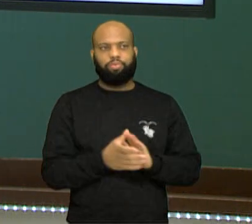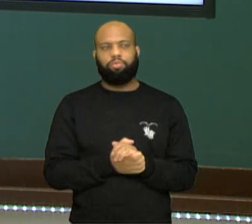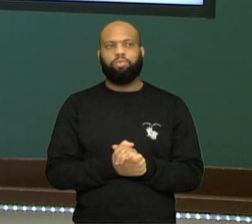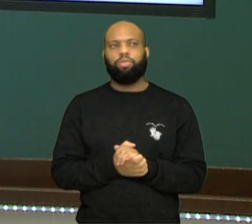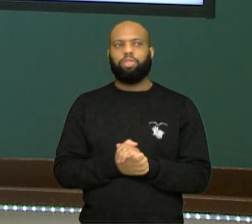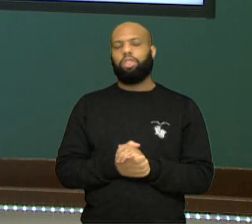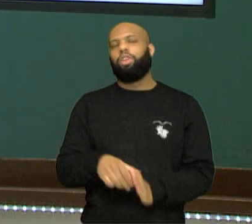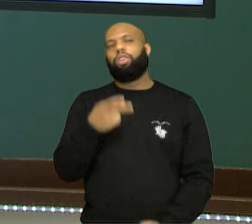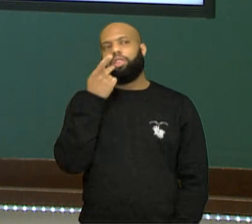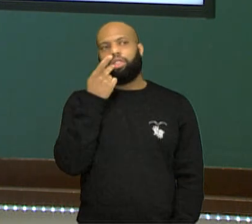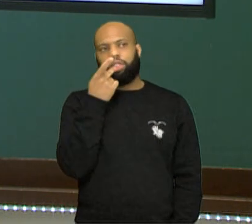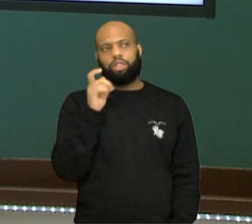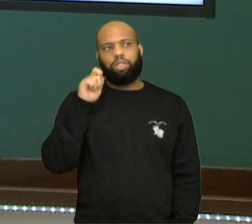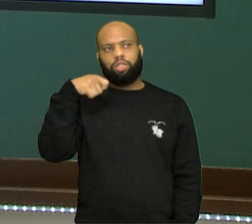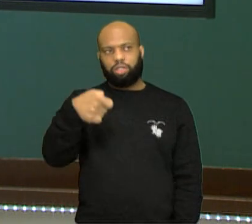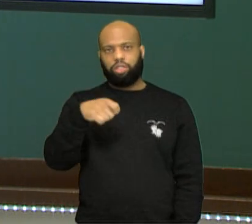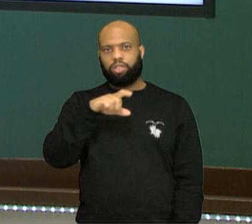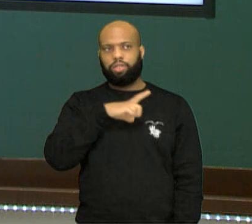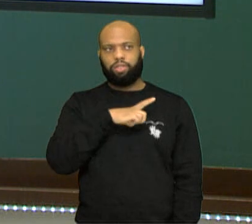falar do